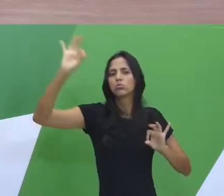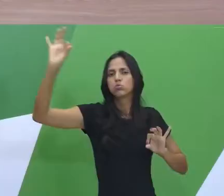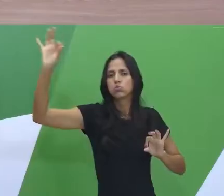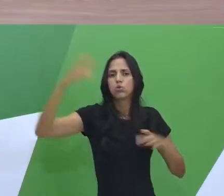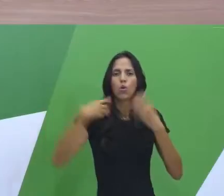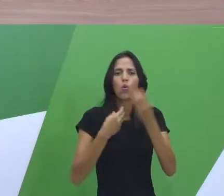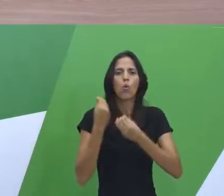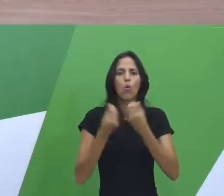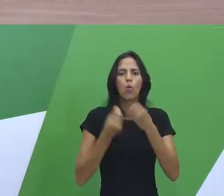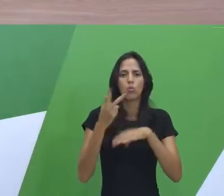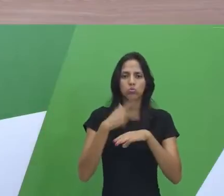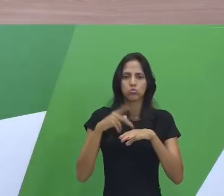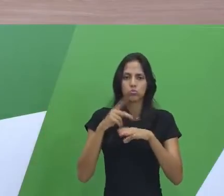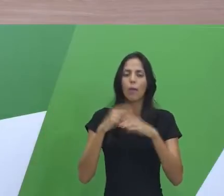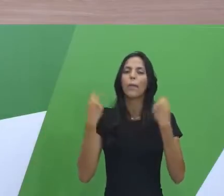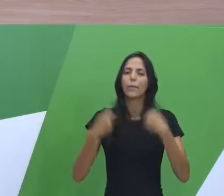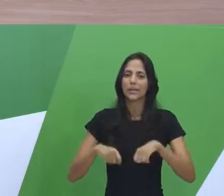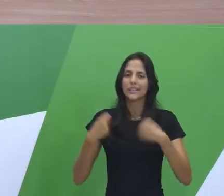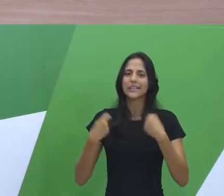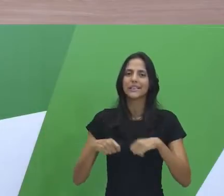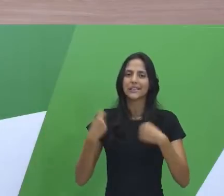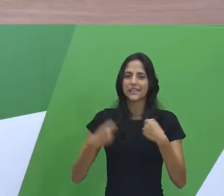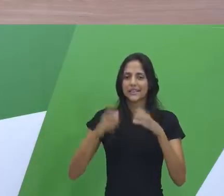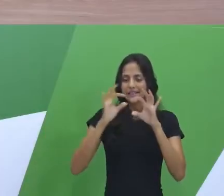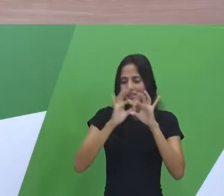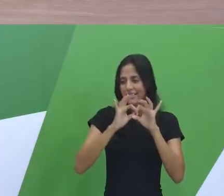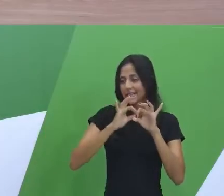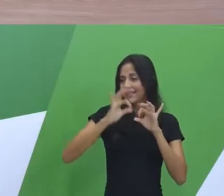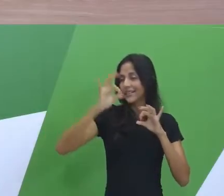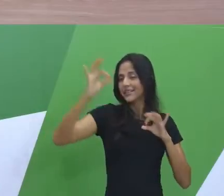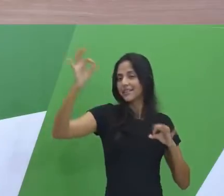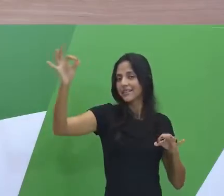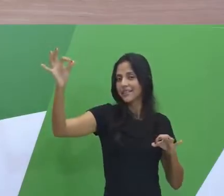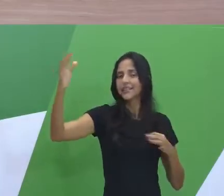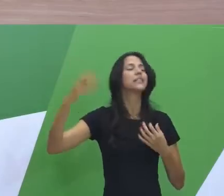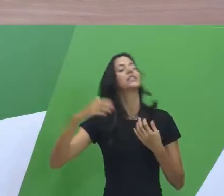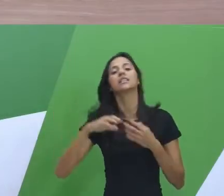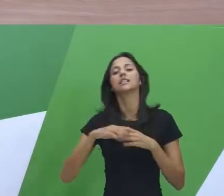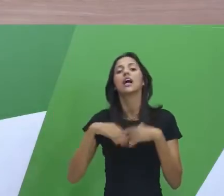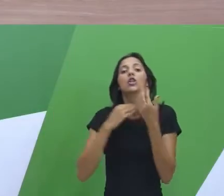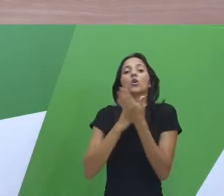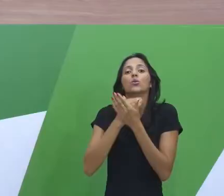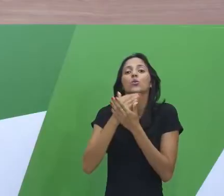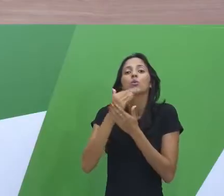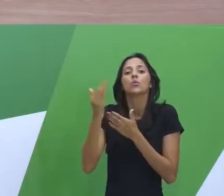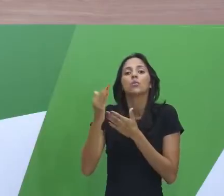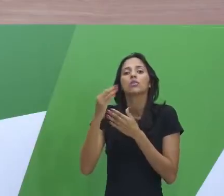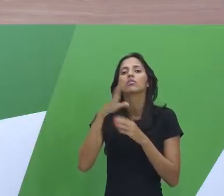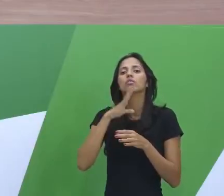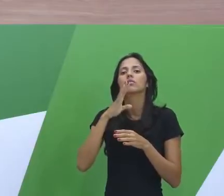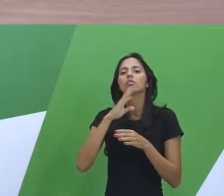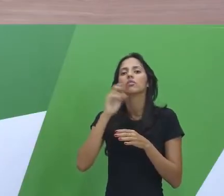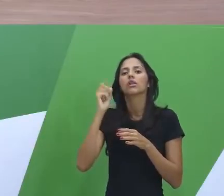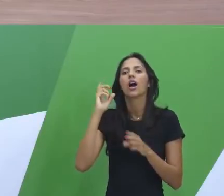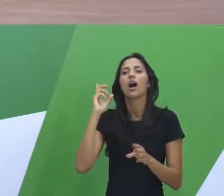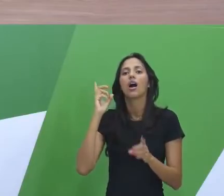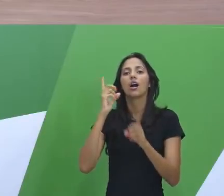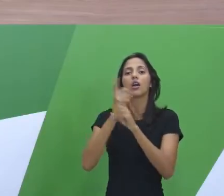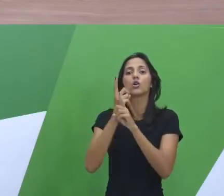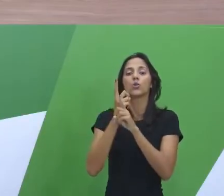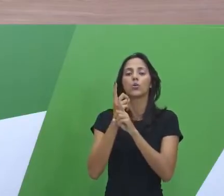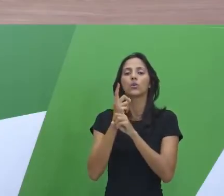através dessas distâncias inacessíveis. Foi quando nós começamos a identificar, quando o homem